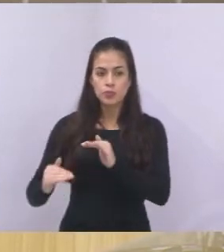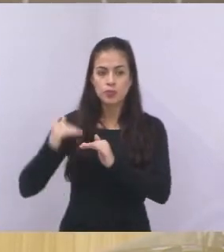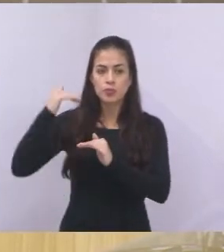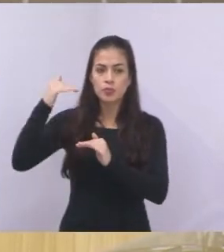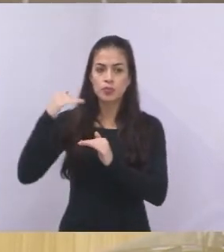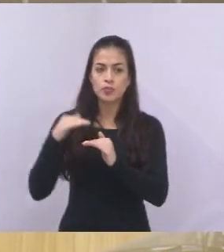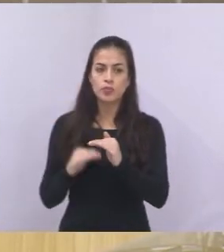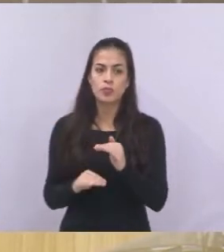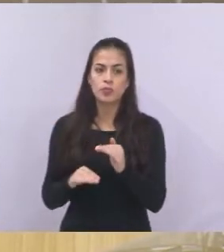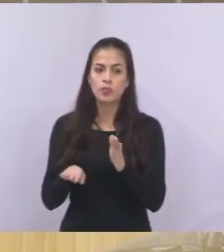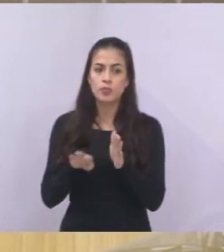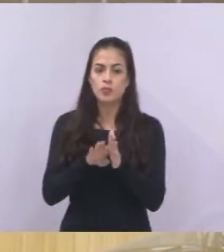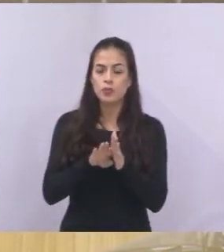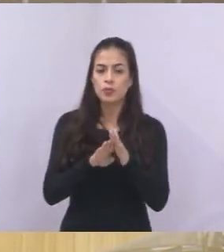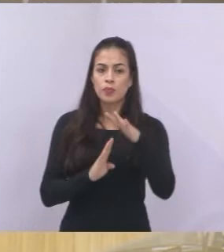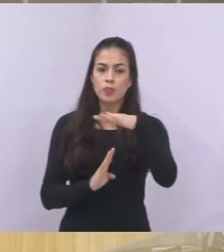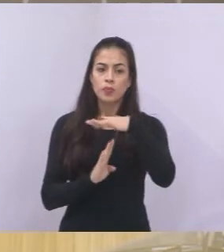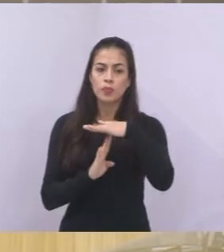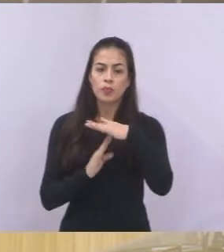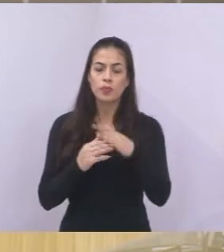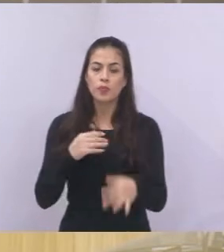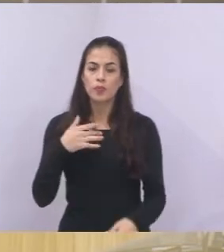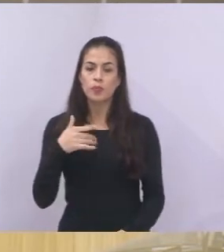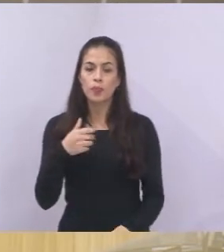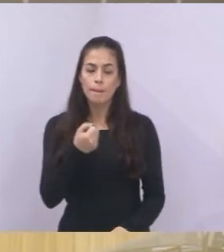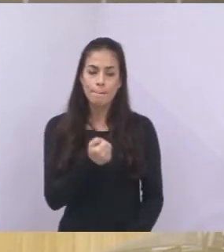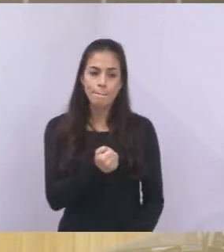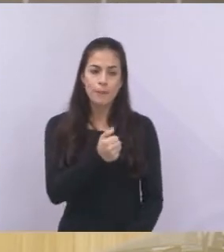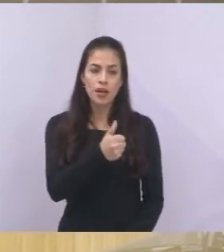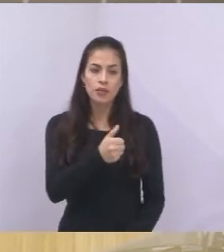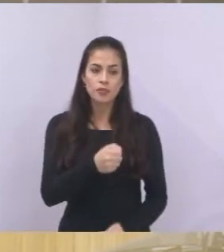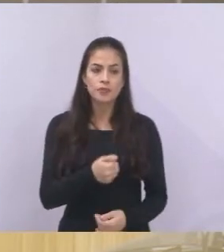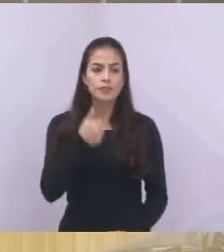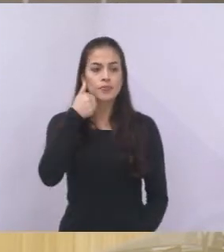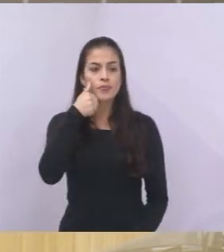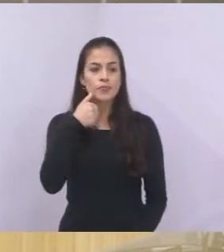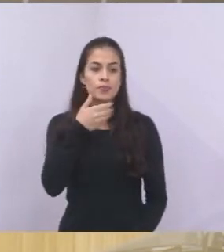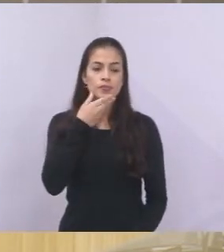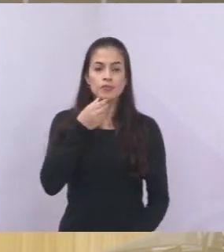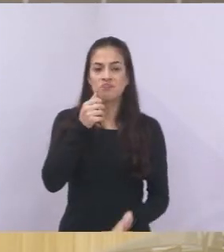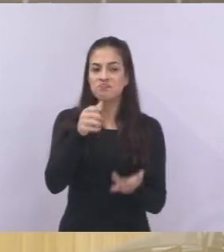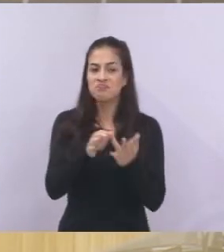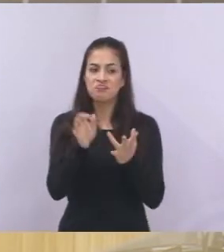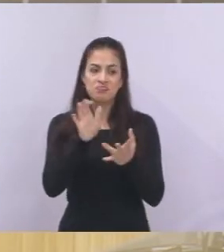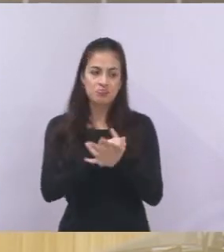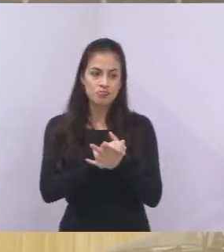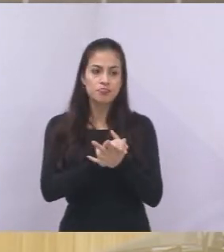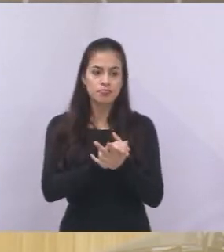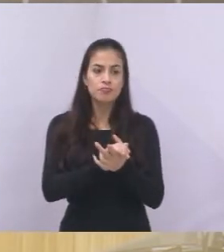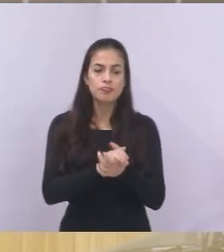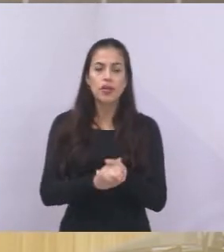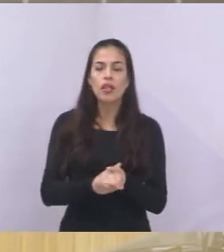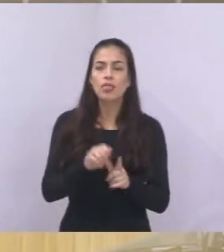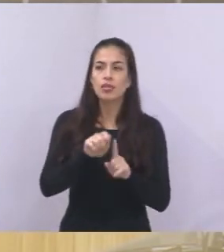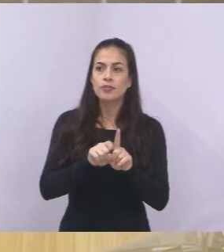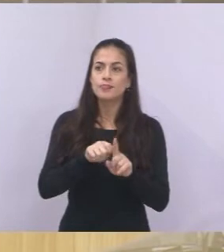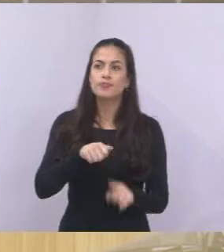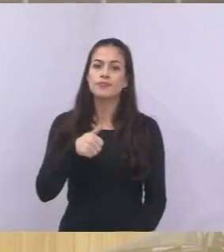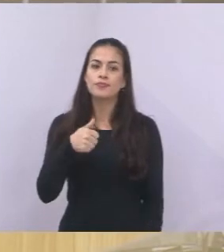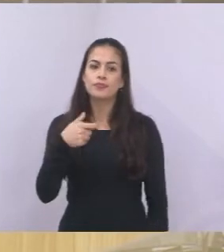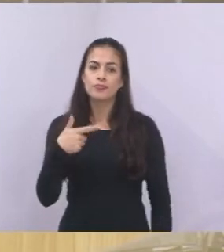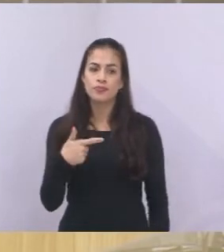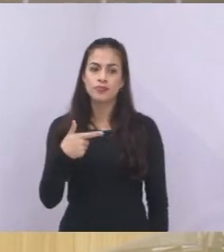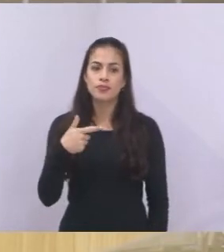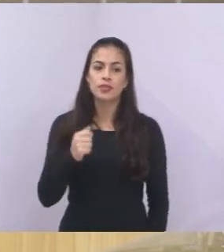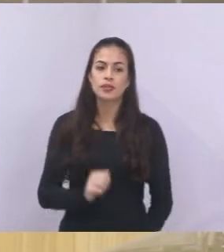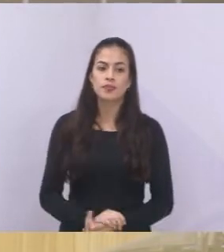de duração dos benefícios para cônjuges e companheiros para 12 meses. Bom, assina essa